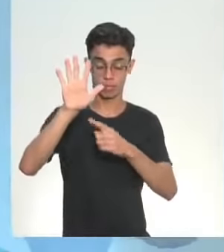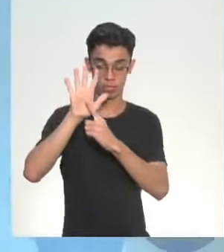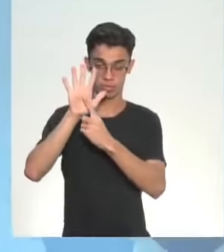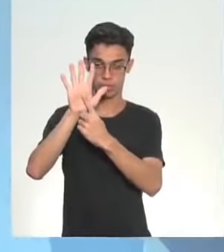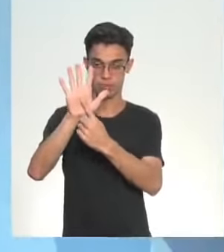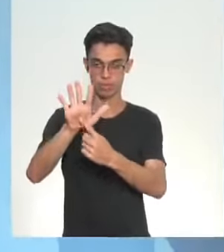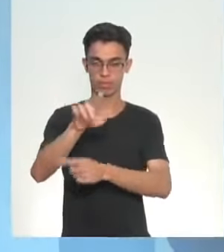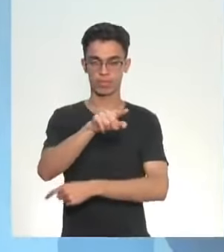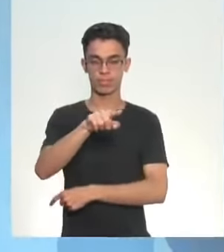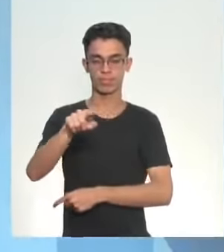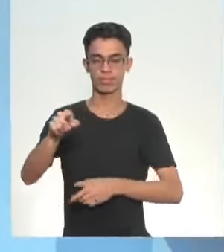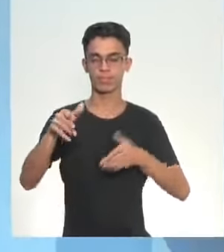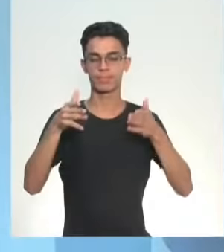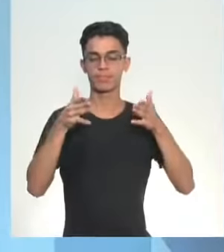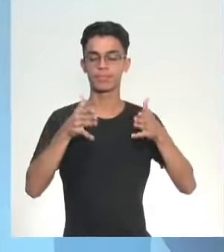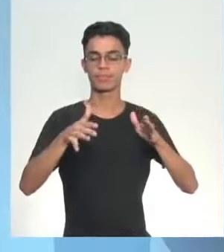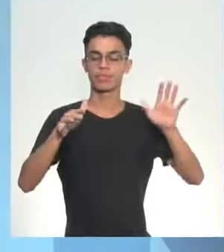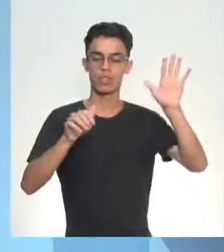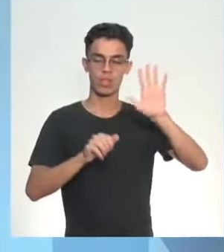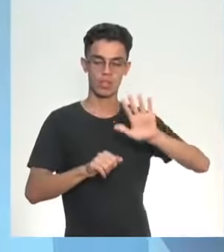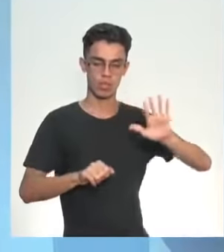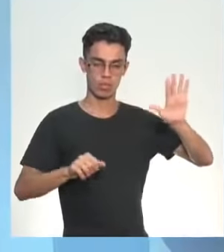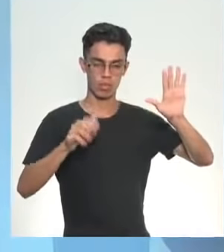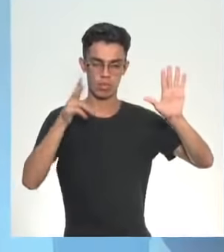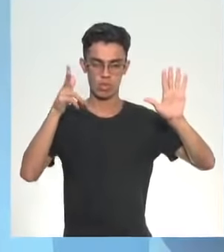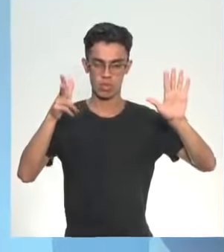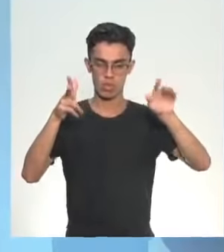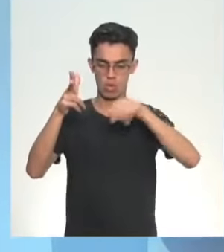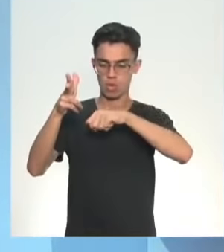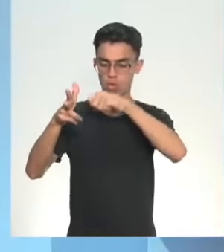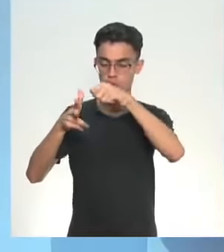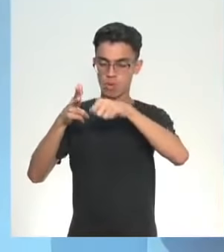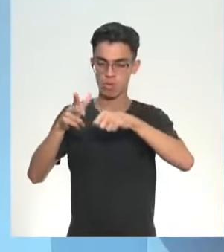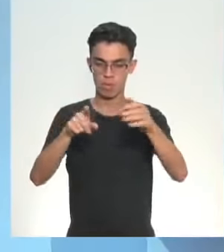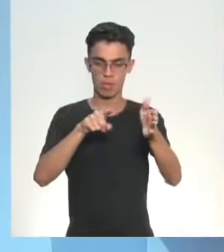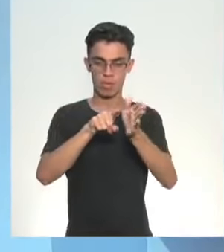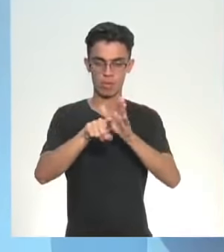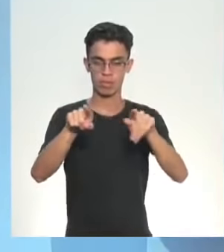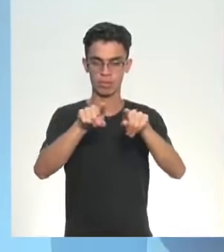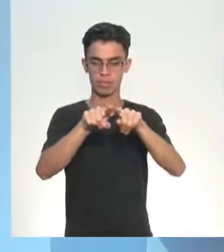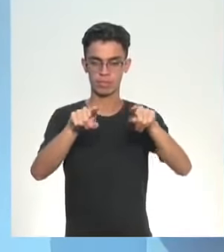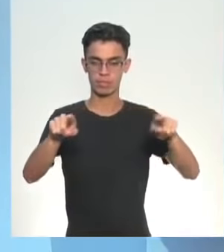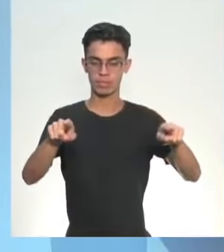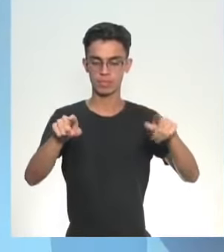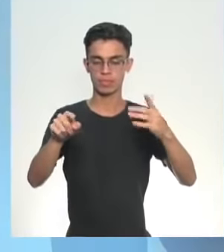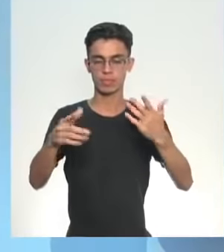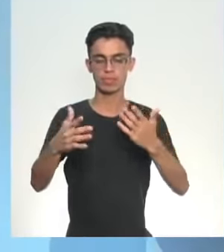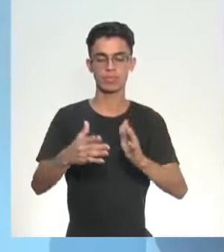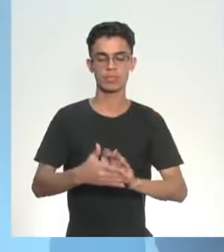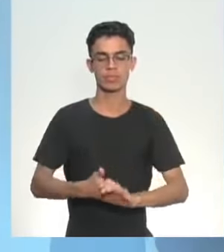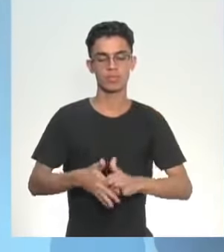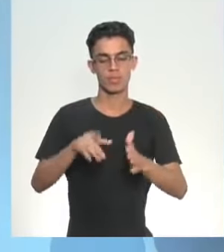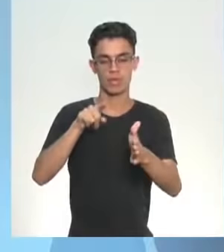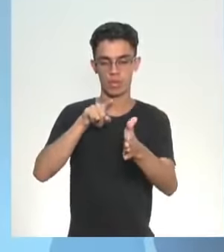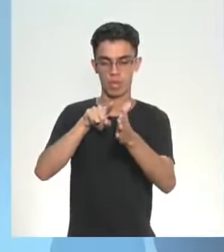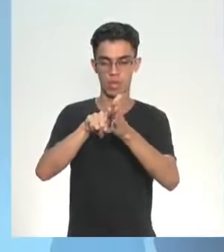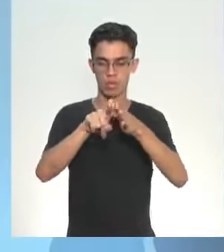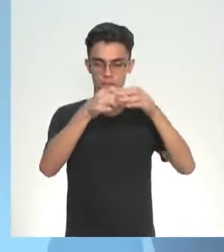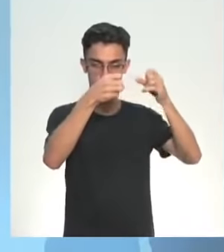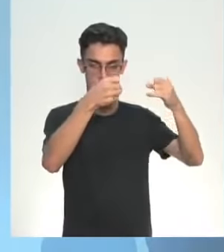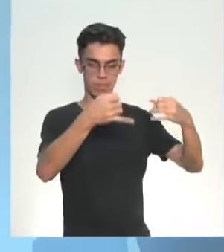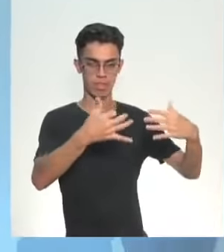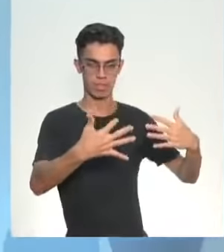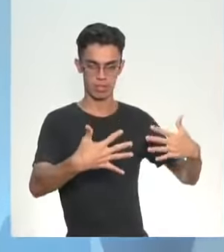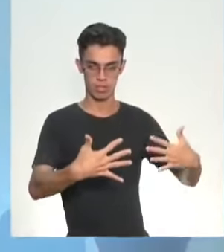de trabalhar e agora em cima da imagem em cima desse vídeo a gente vai fazer uma pergunta para vocês a gente vai começar com uma pergunta vou